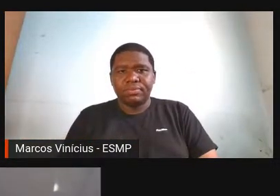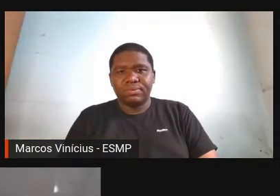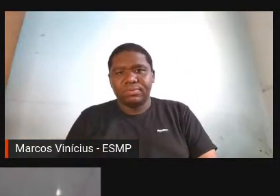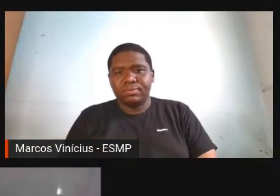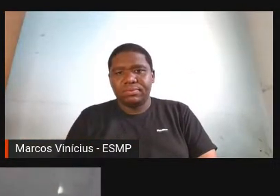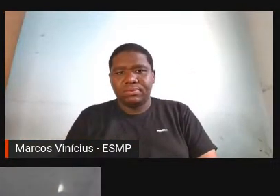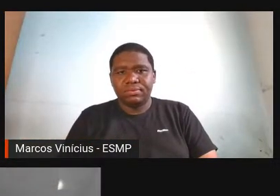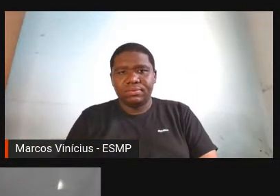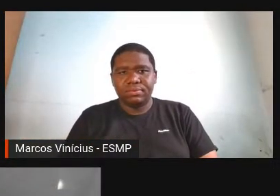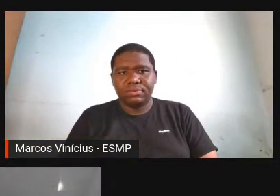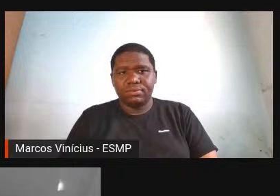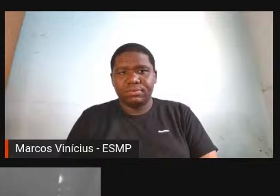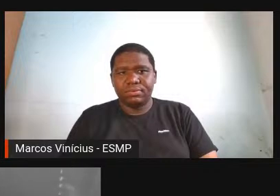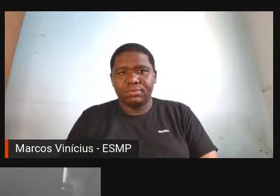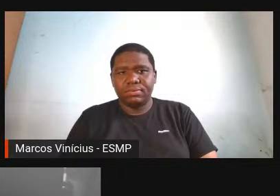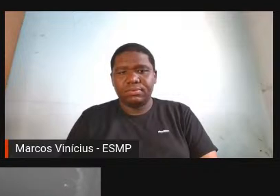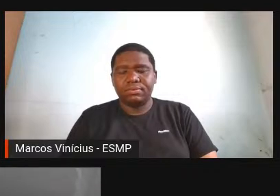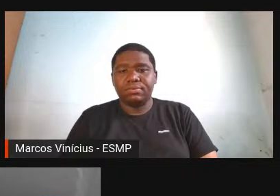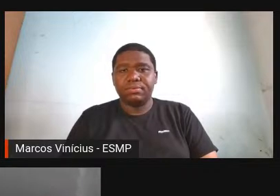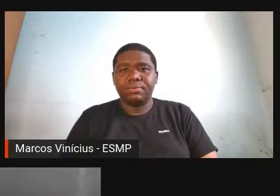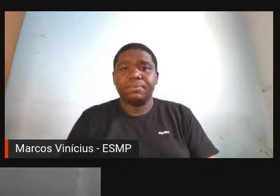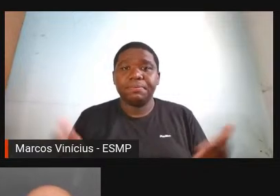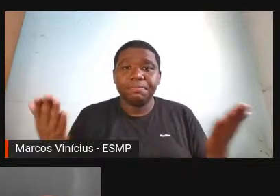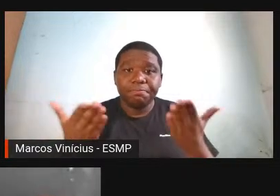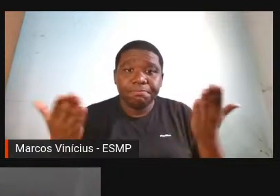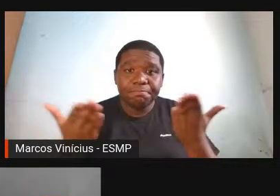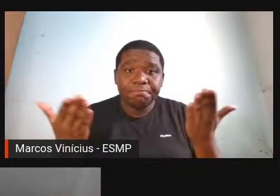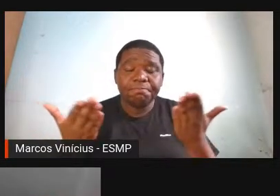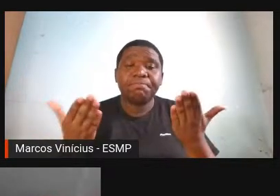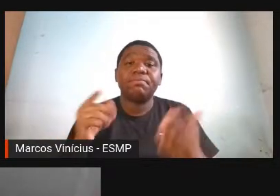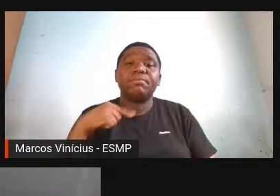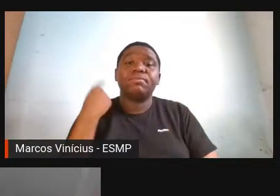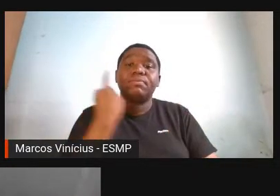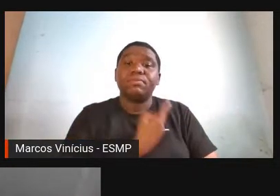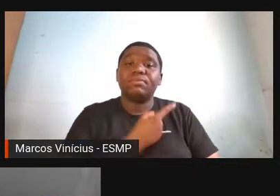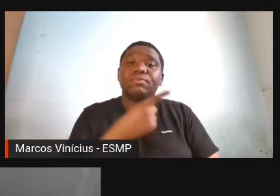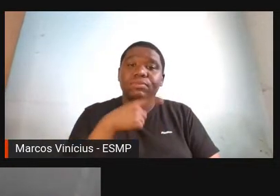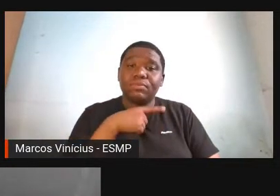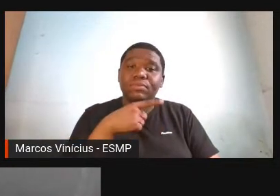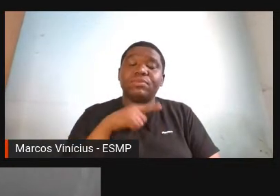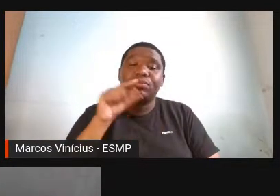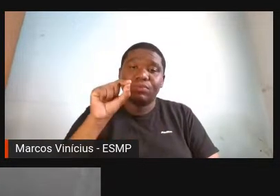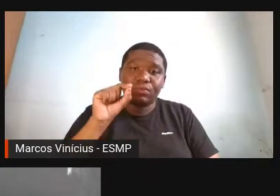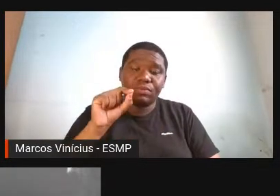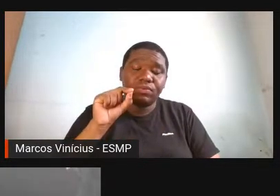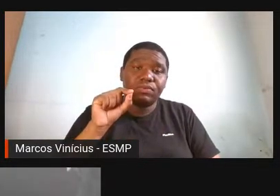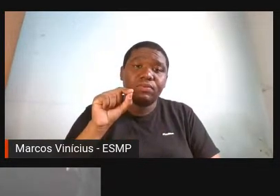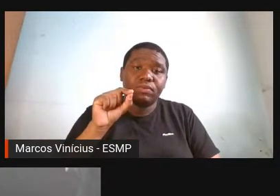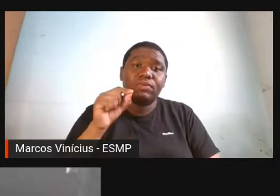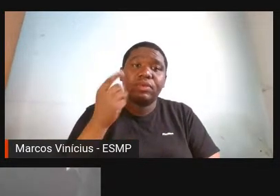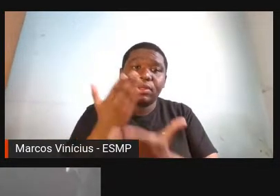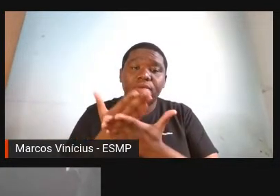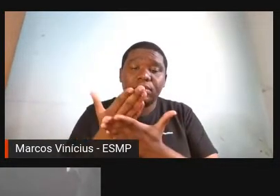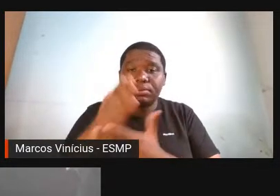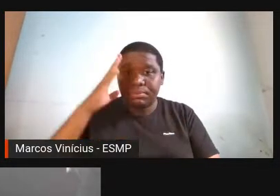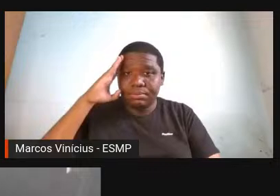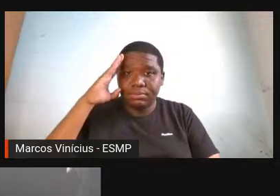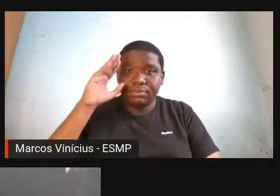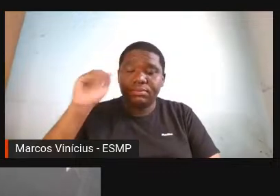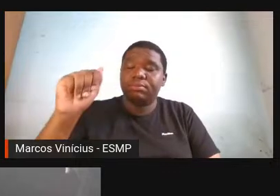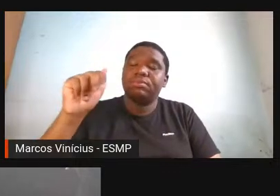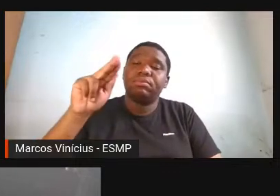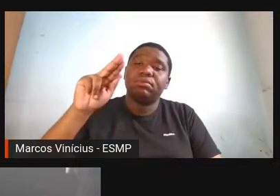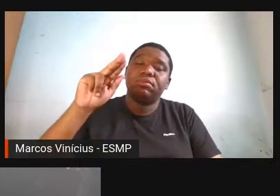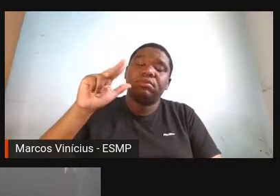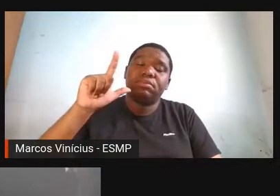Na sequência, nós teremos a aula magna proferida, a conferência